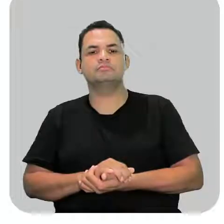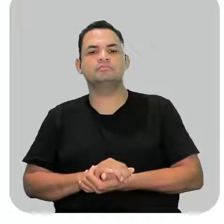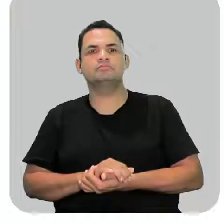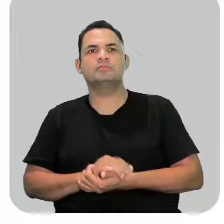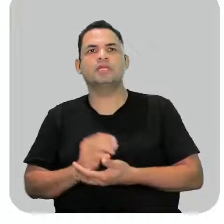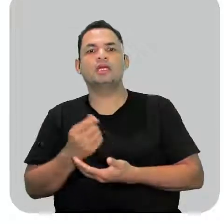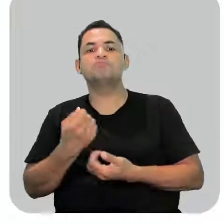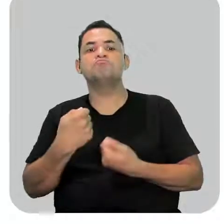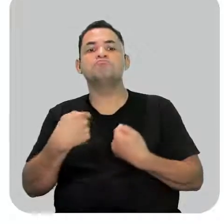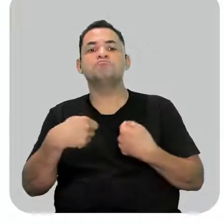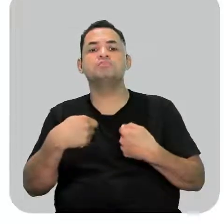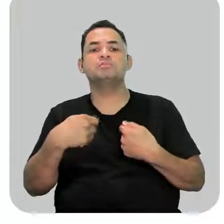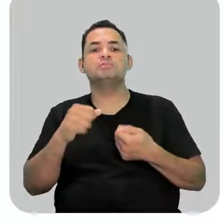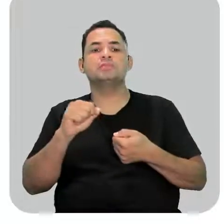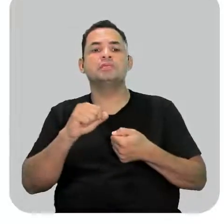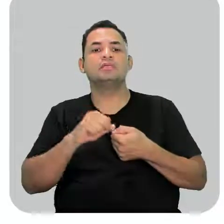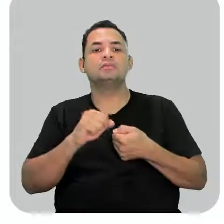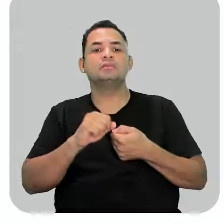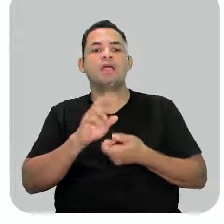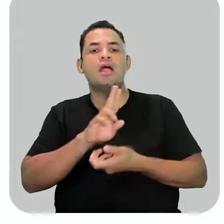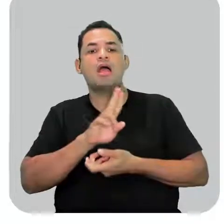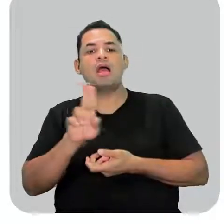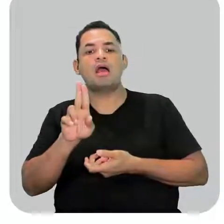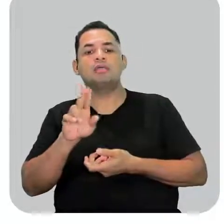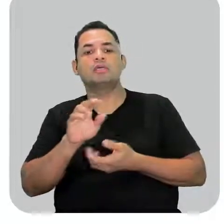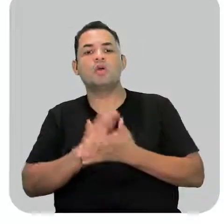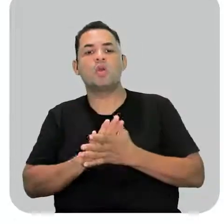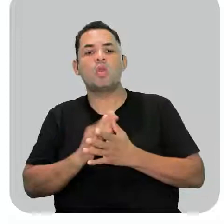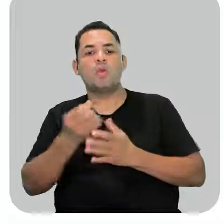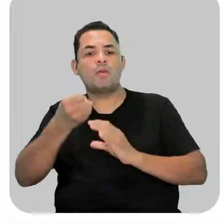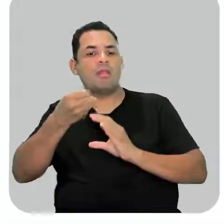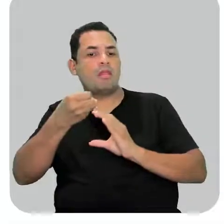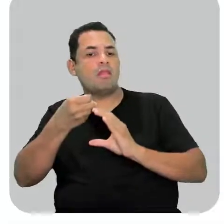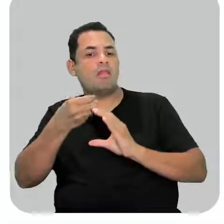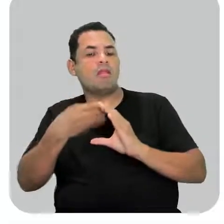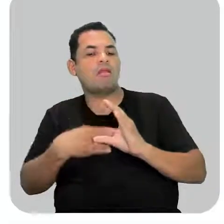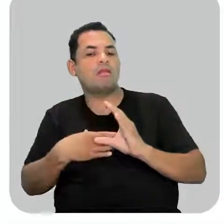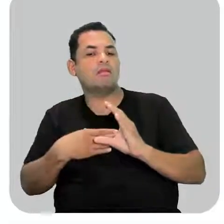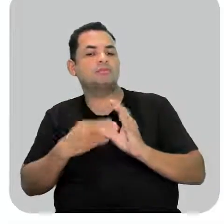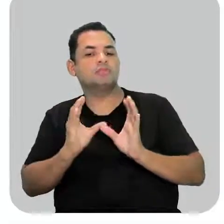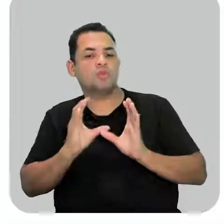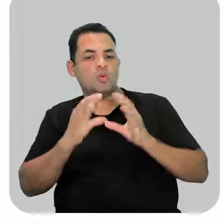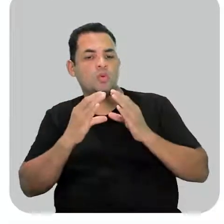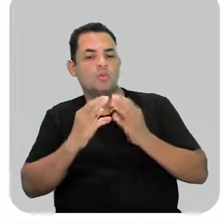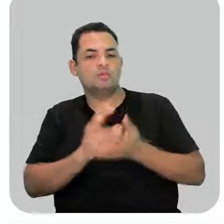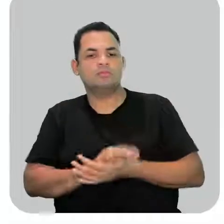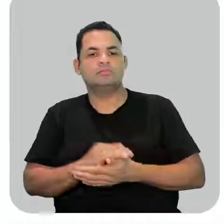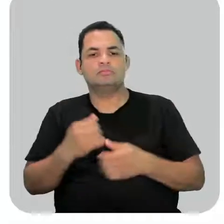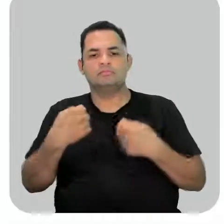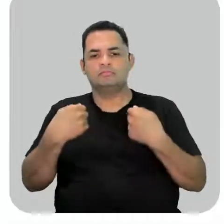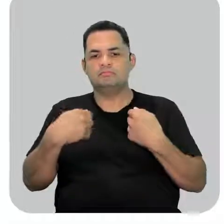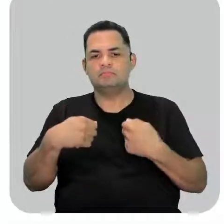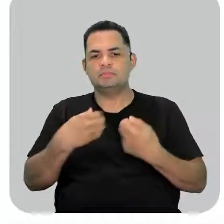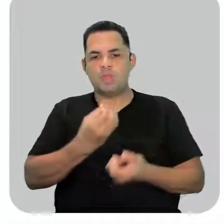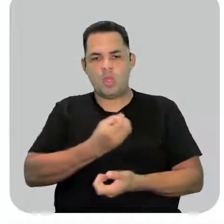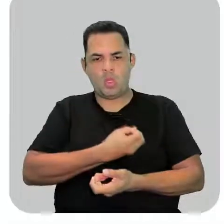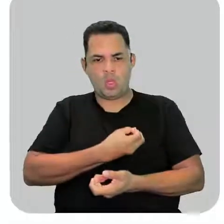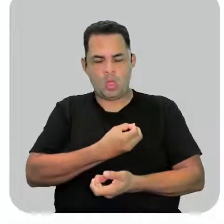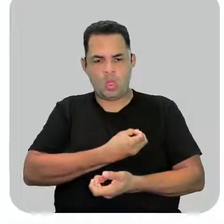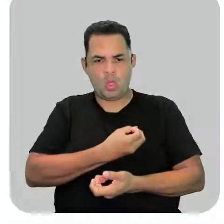eu preciso fazer para dar o nome para essa função aqui, para esse grupo orgânico? Preciso